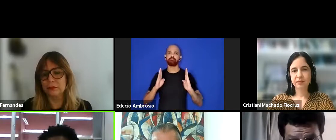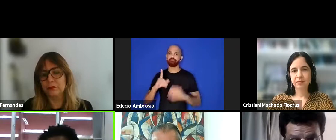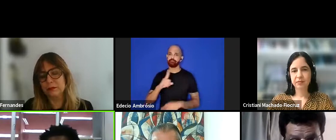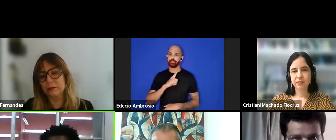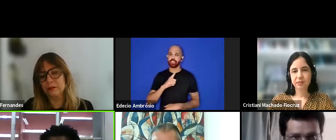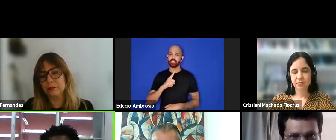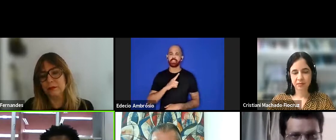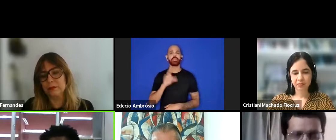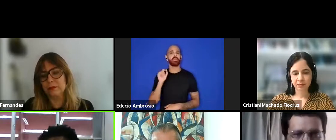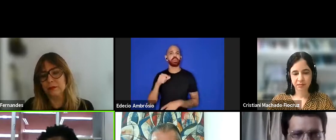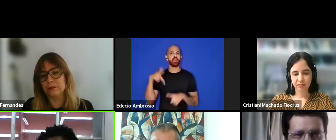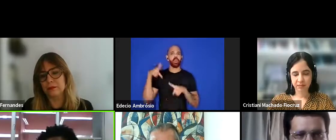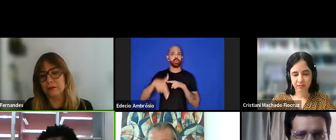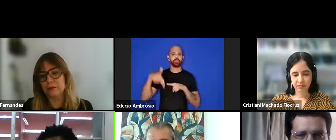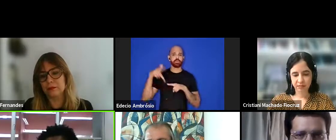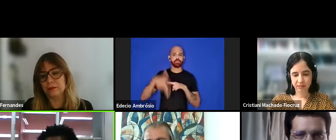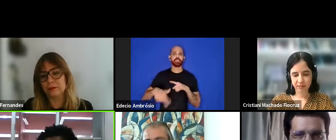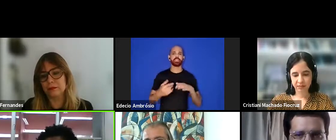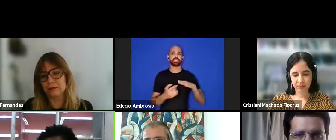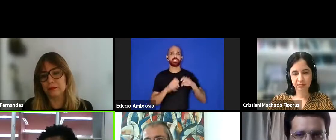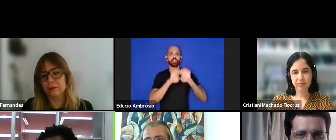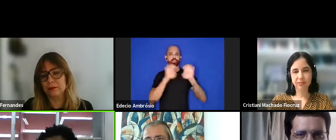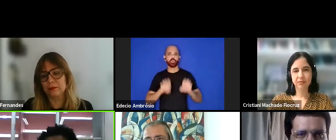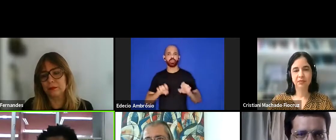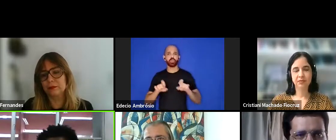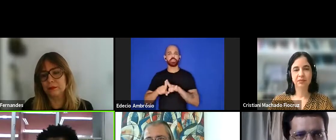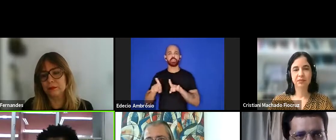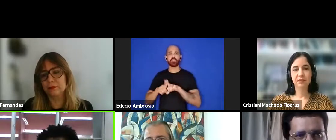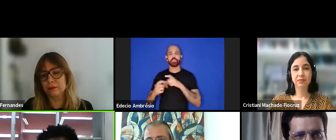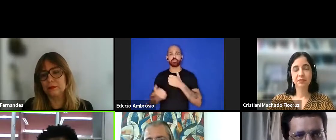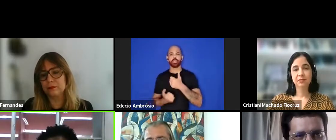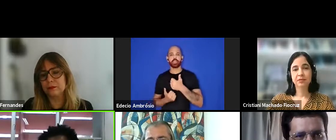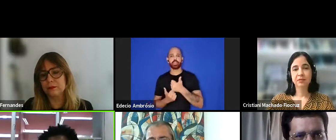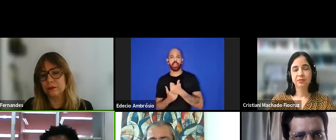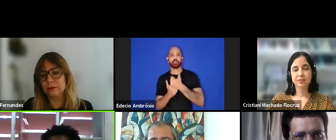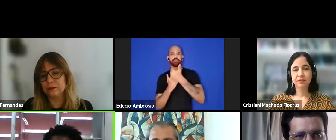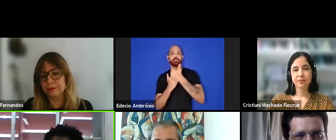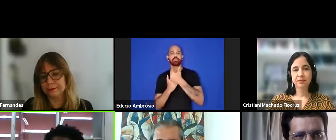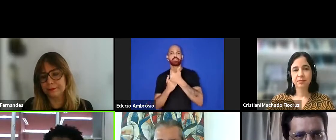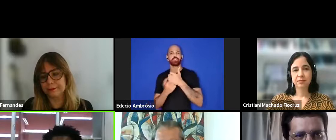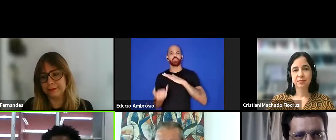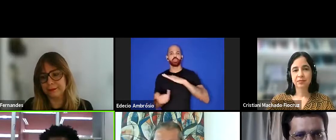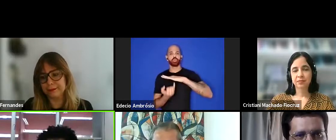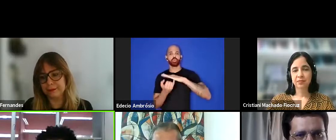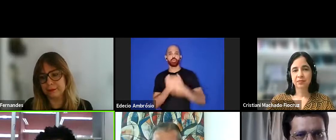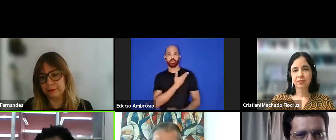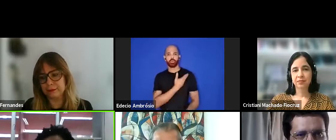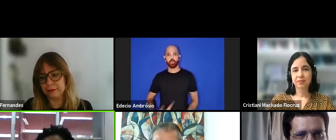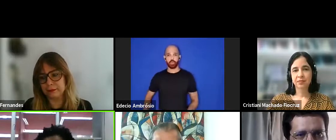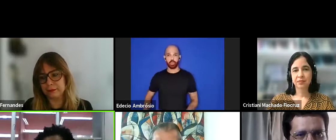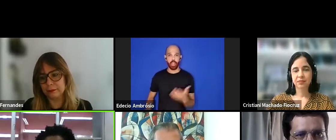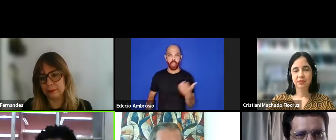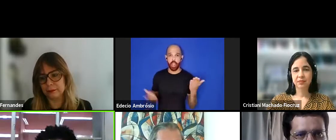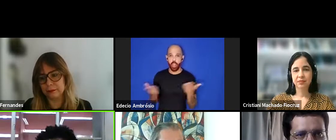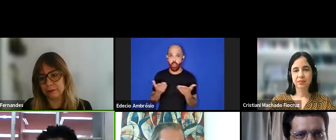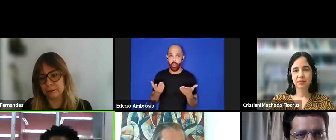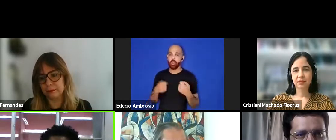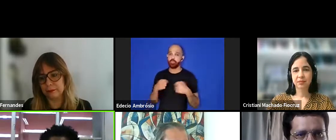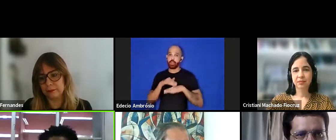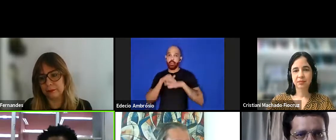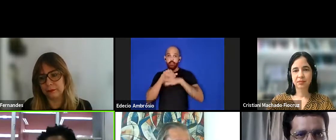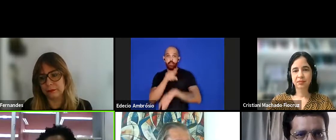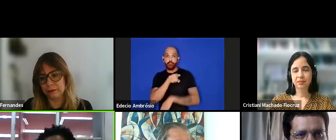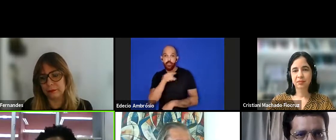desmonte das estruturas e dos conceitos que dão sustentação às instituições públicas. E agora, quero me reportar a